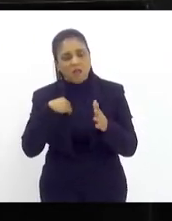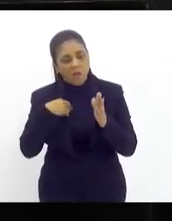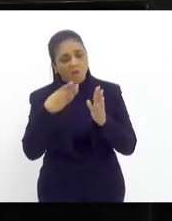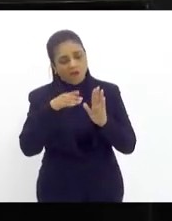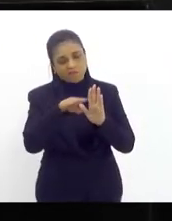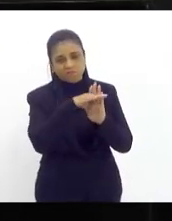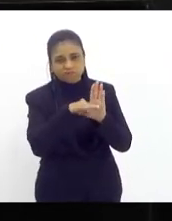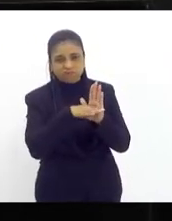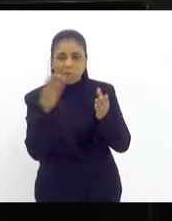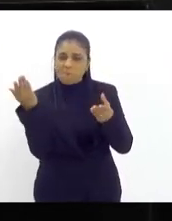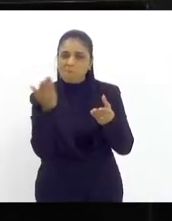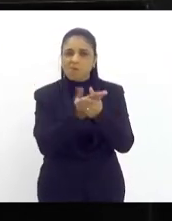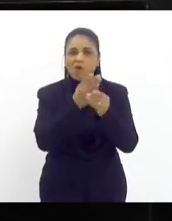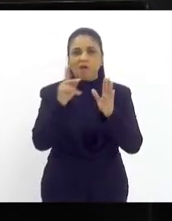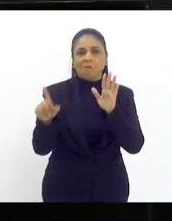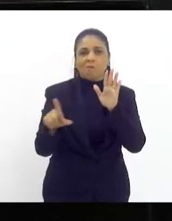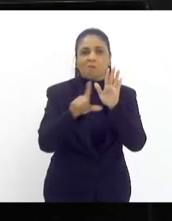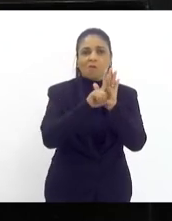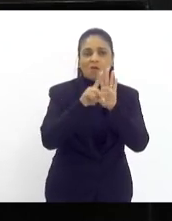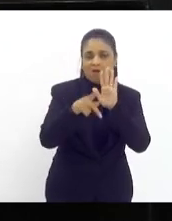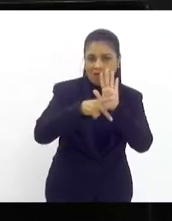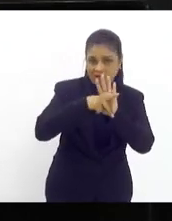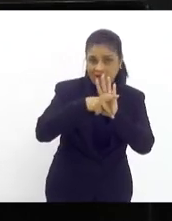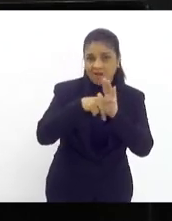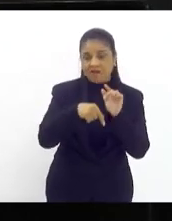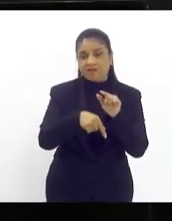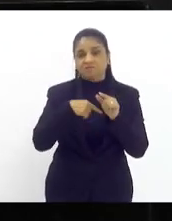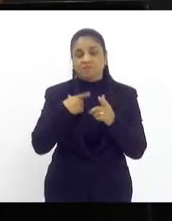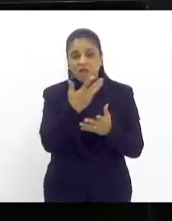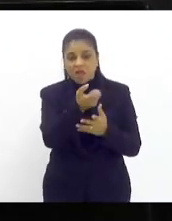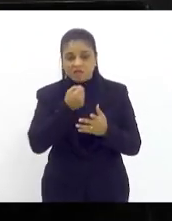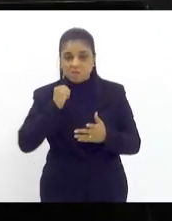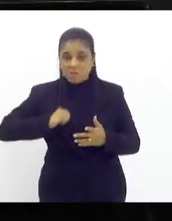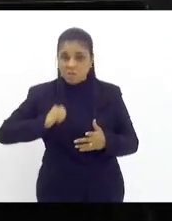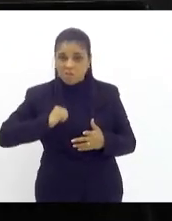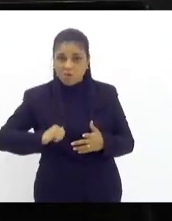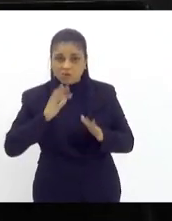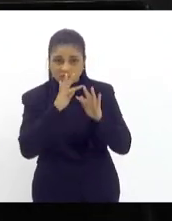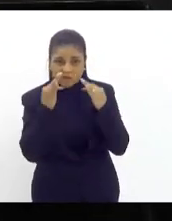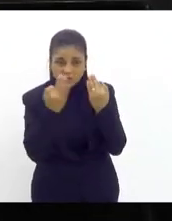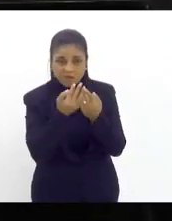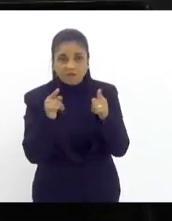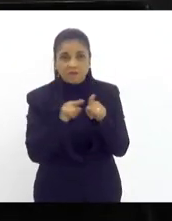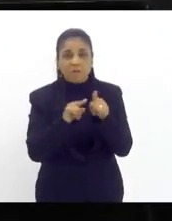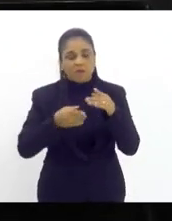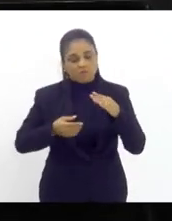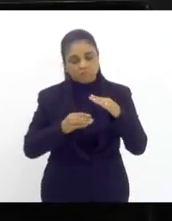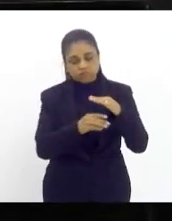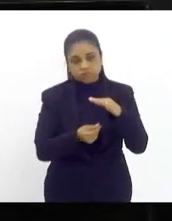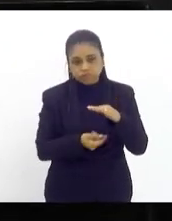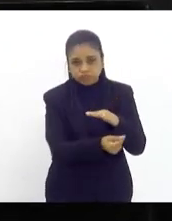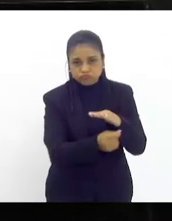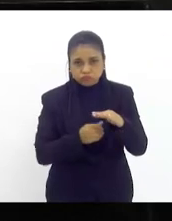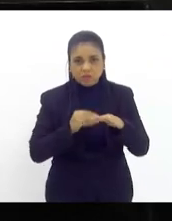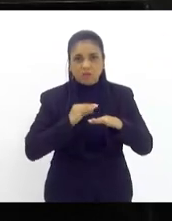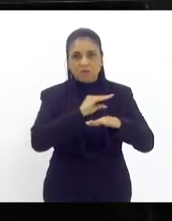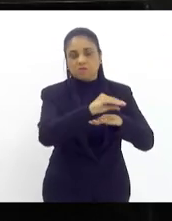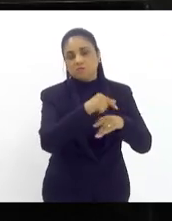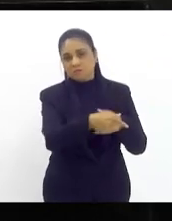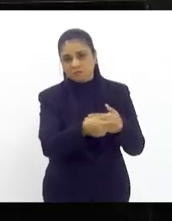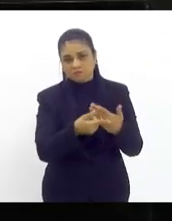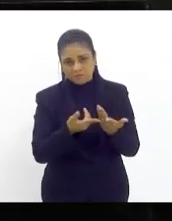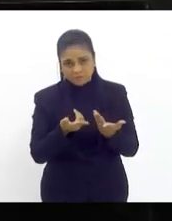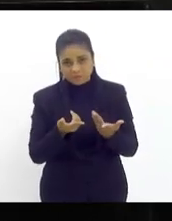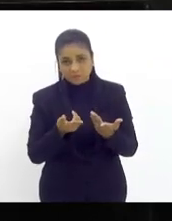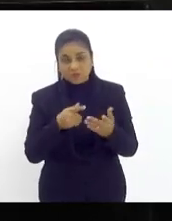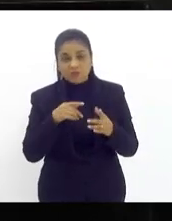projeto de lei para garantir que você que recebe o bolsa família também possa garantir o super-rj porque esse discurso já tá